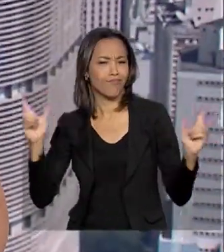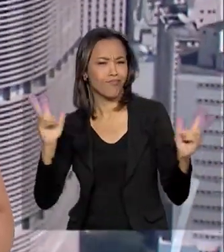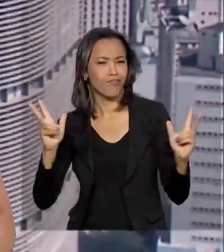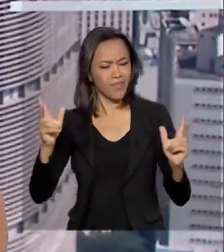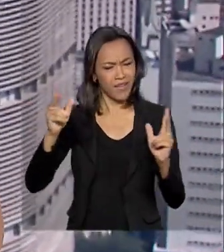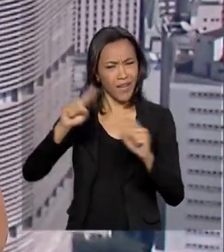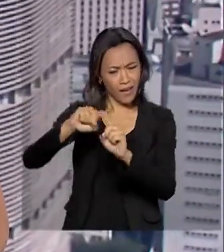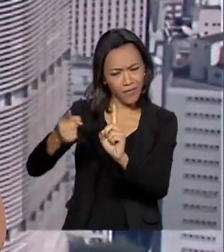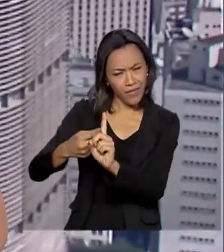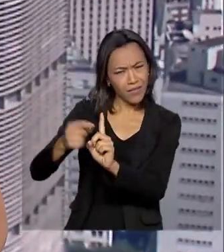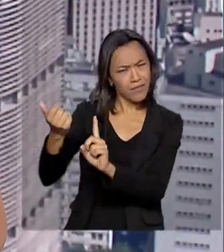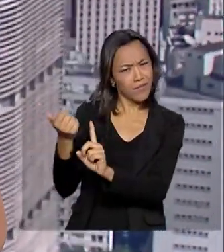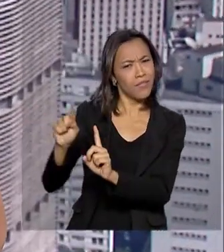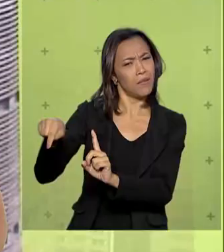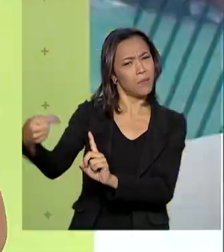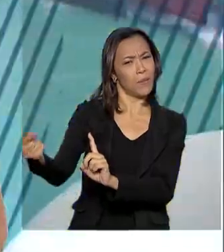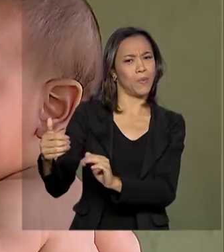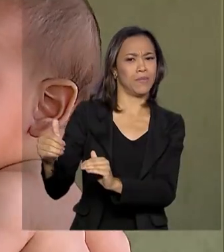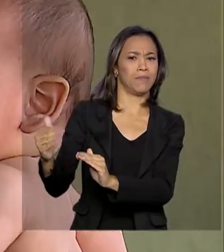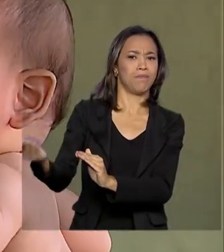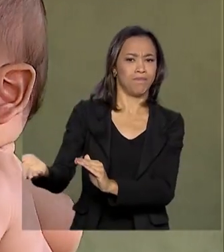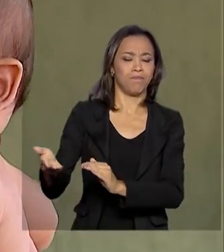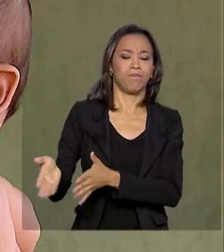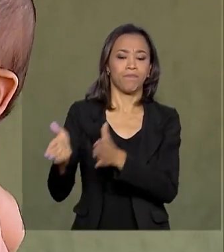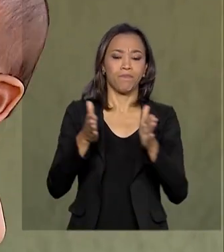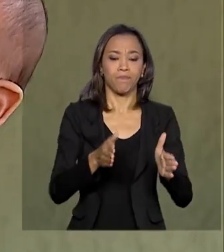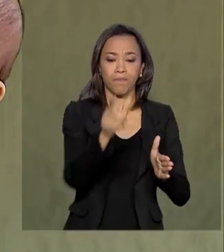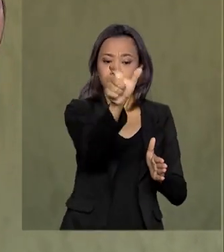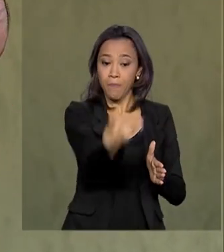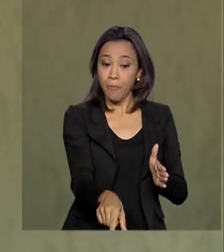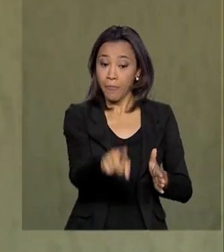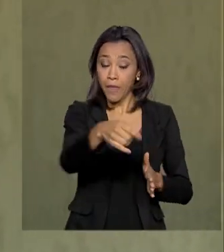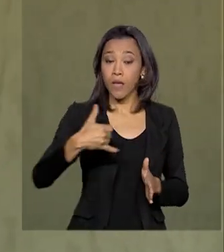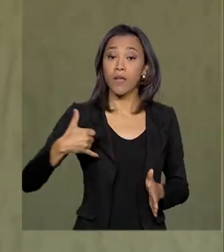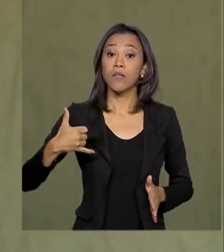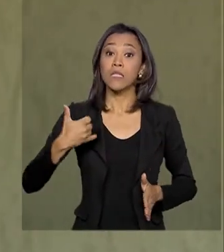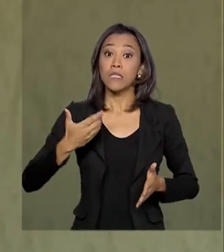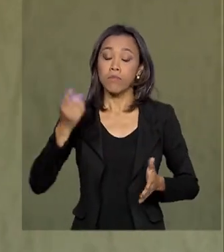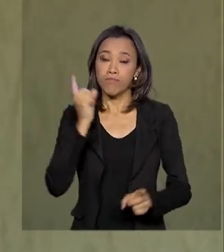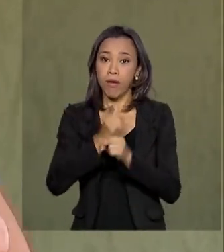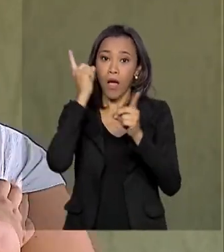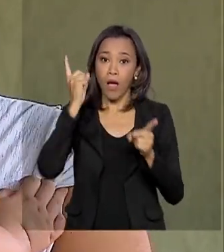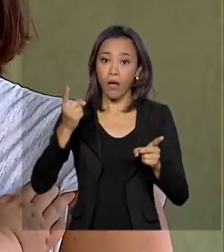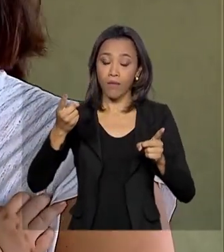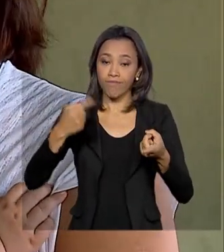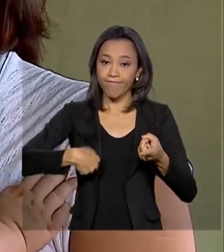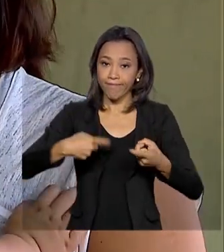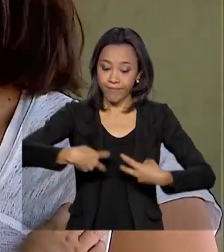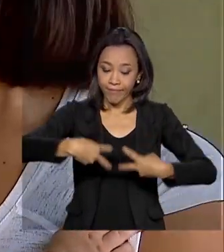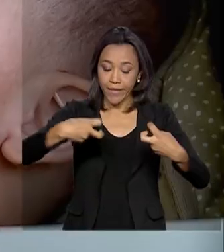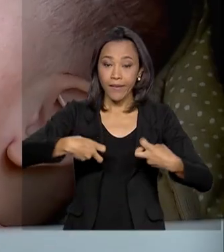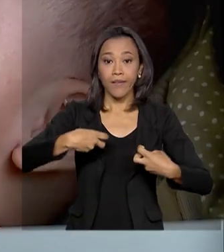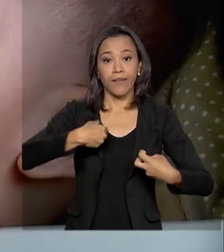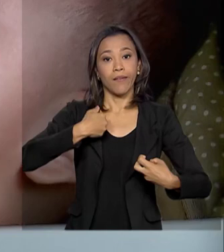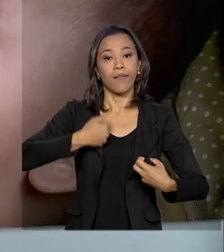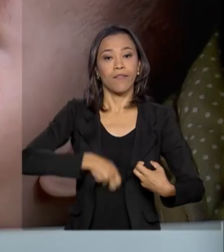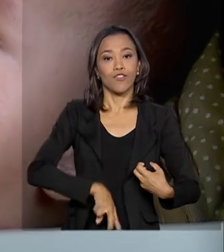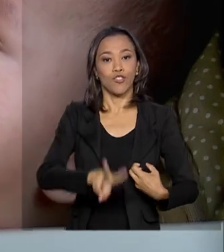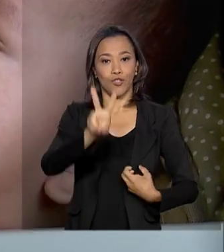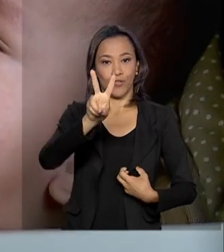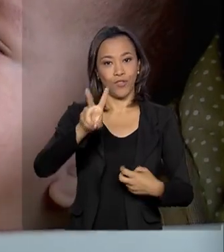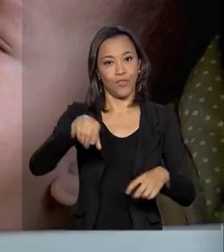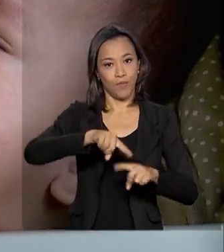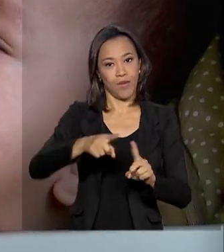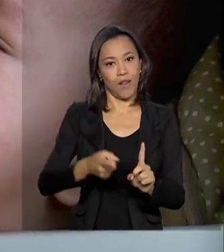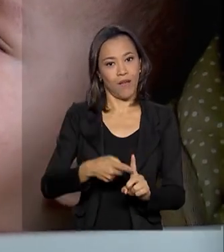a gravidez para depois. Geovânia descobriu que estava grávida de gêmeos aos 14 anos de idade. A notícia